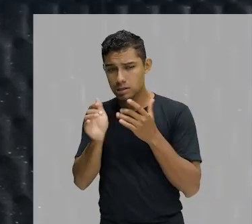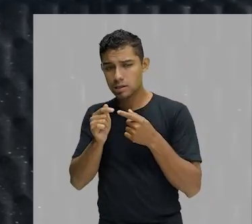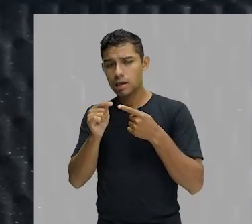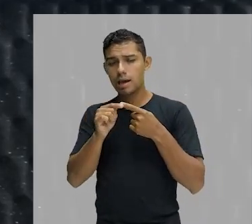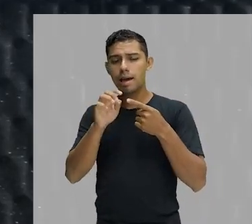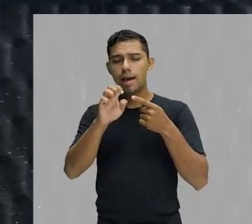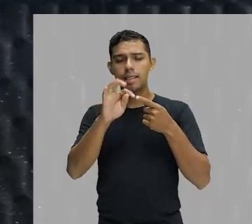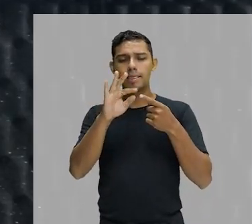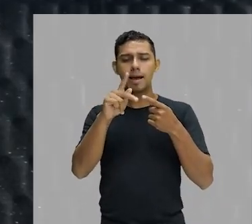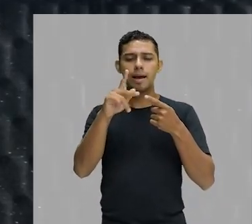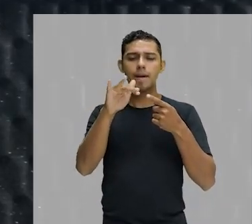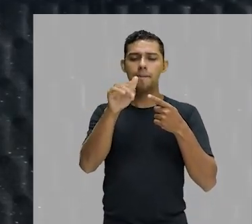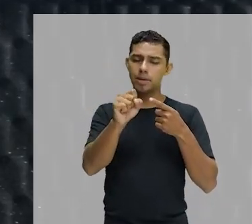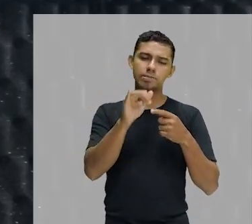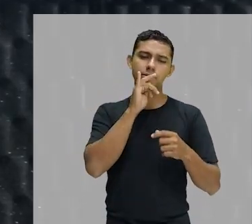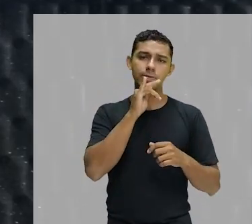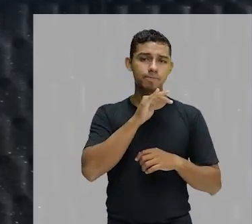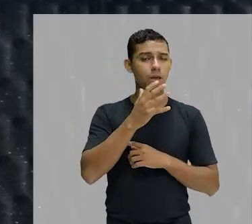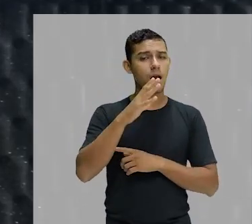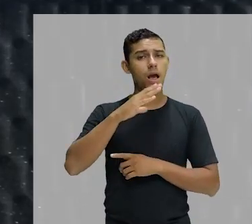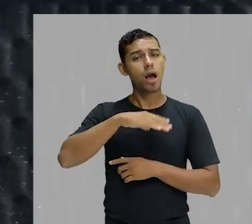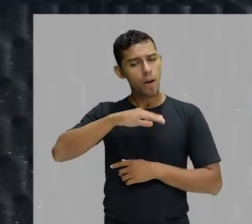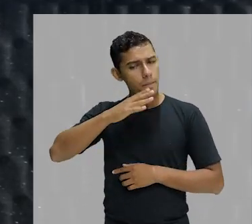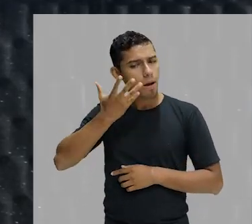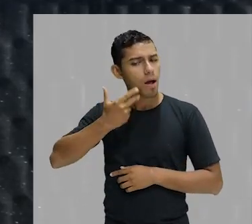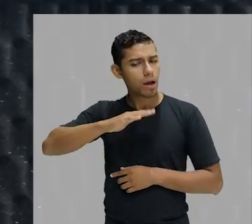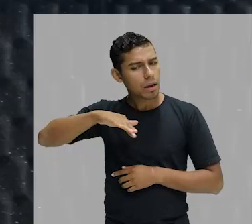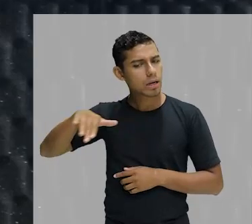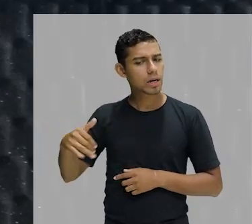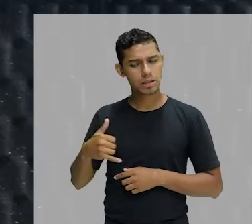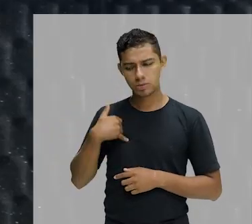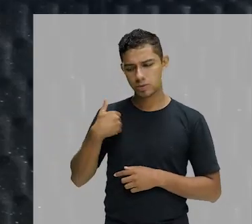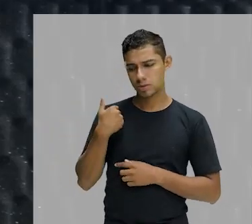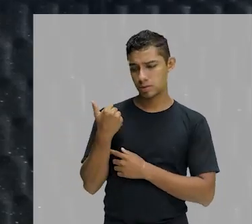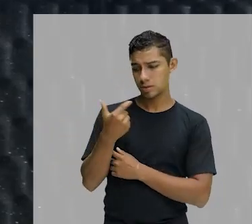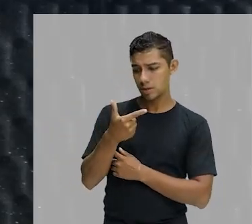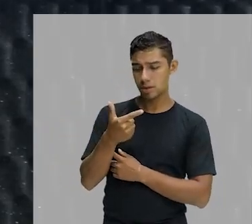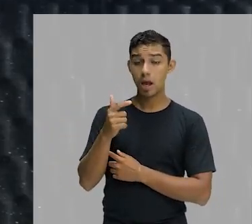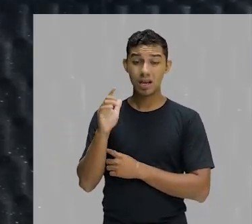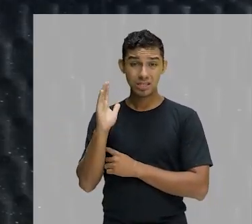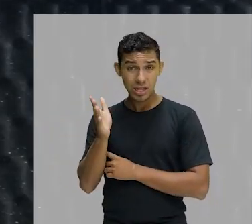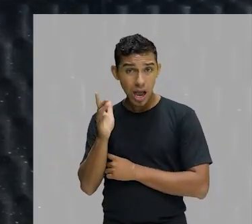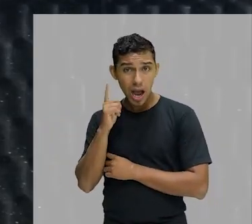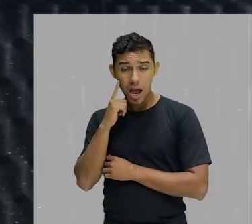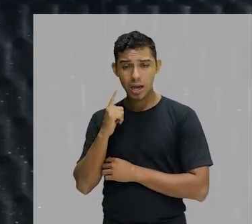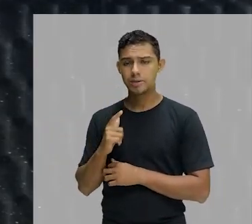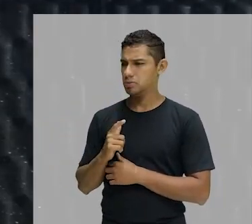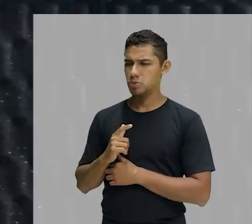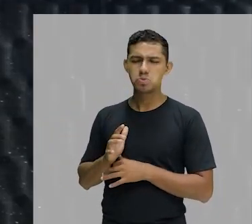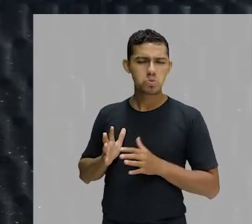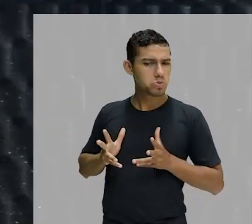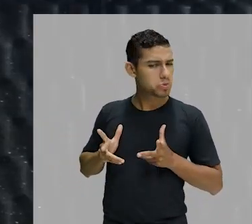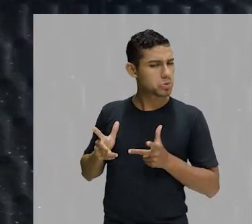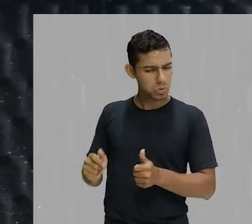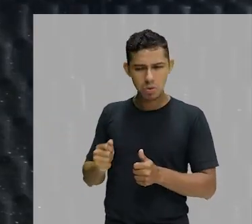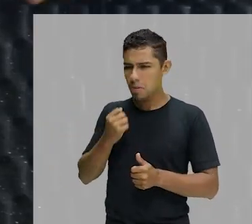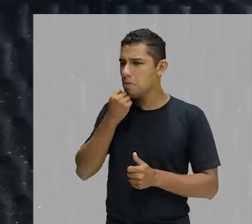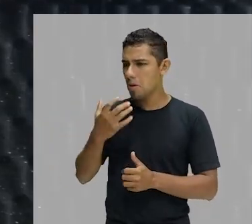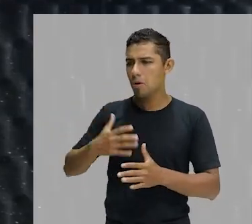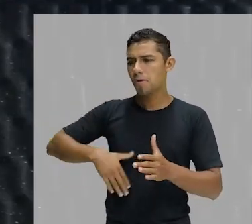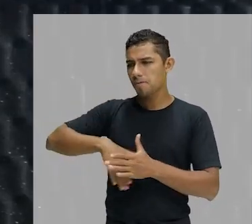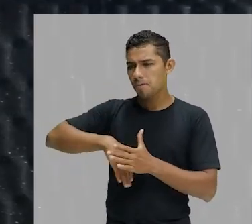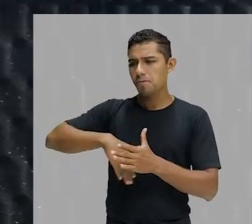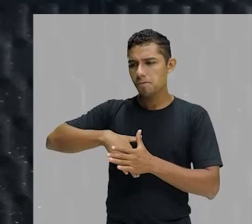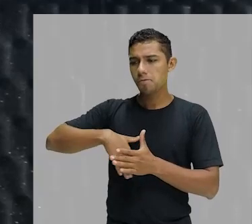Explica melhor. Uma criança, às vezes de 12 anos, já está ali especializada no futebol, que é o sonho dela